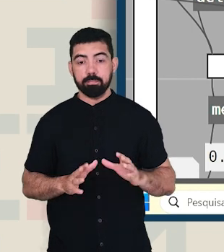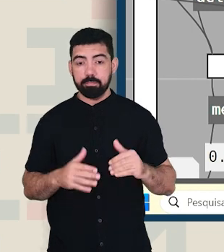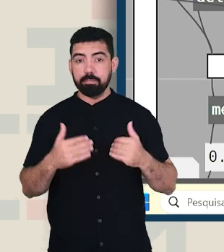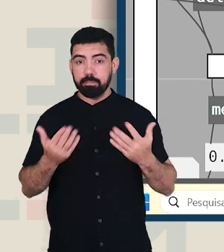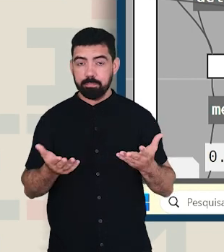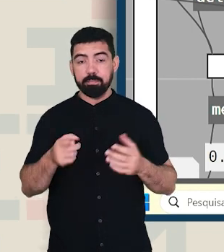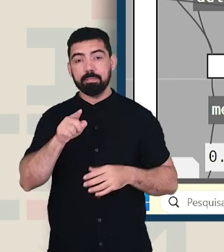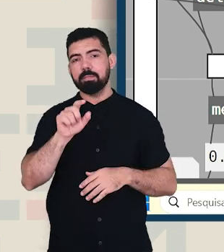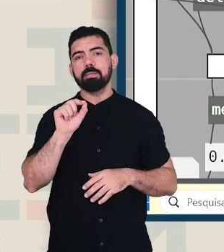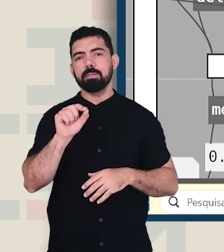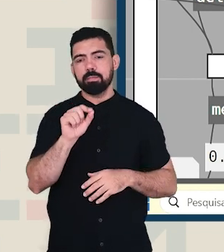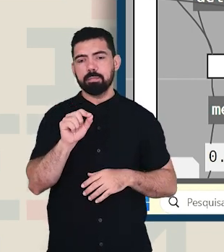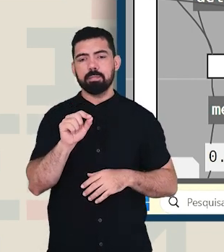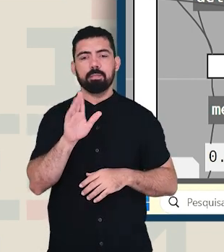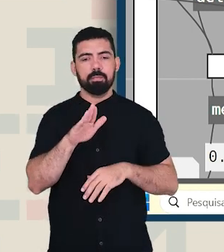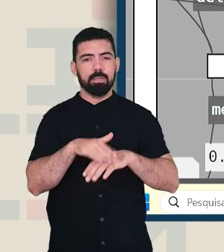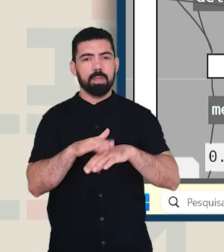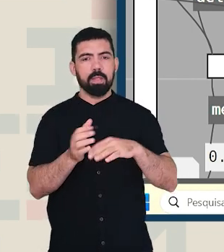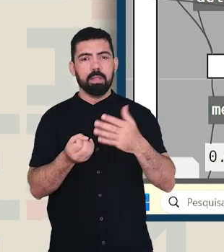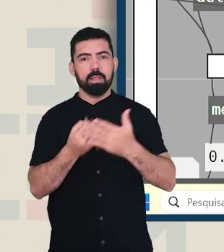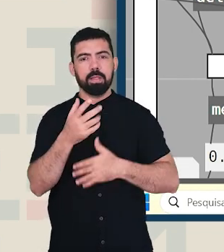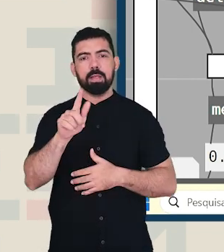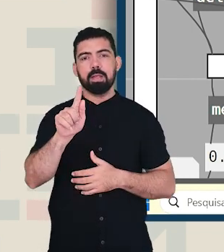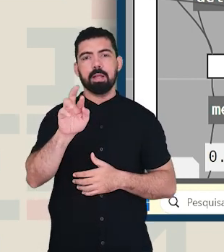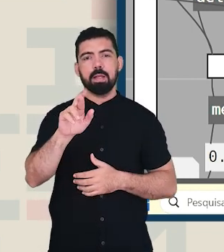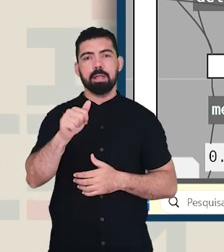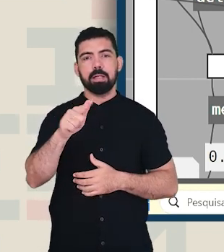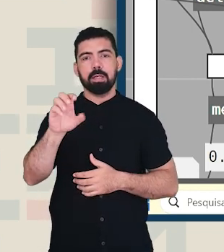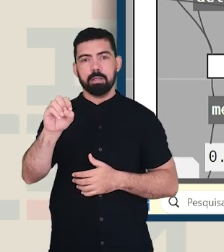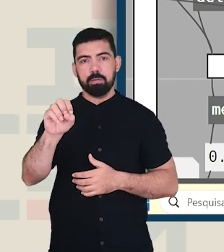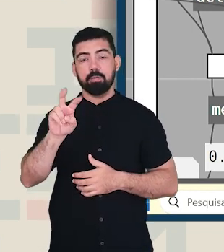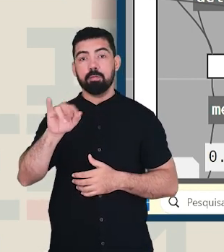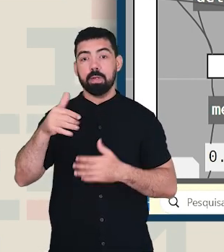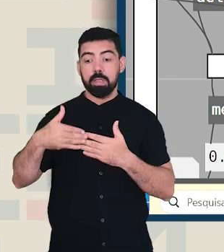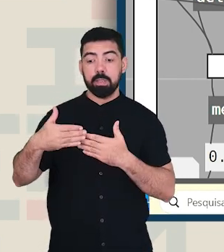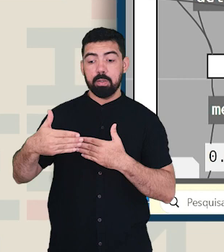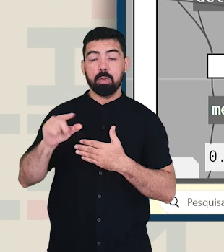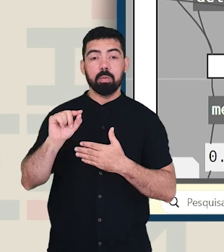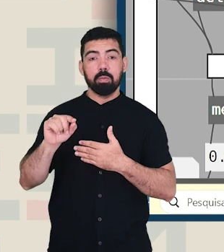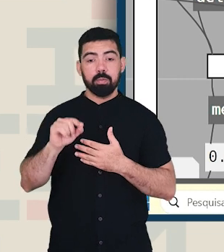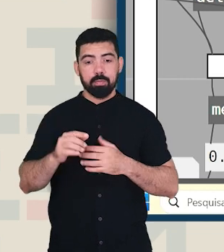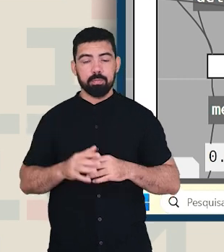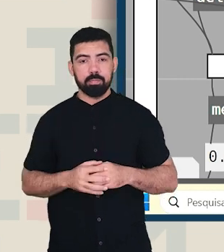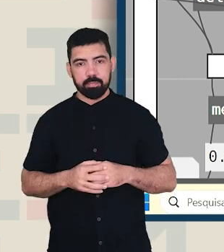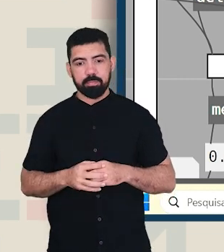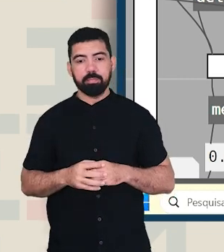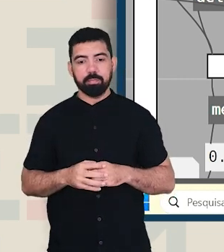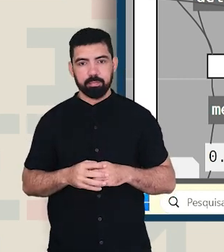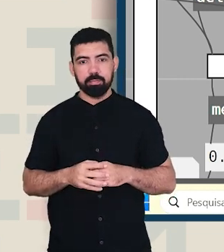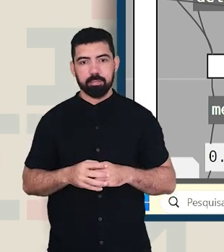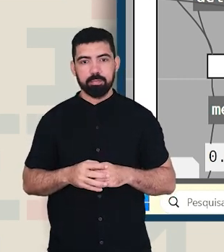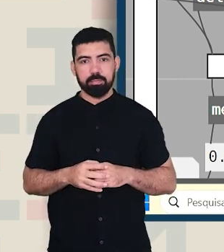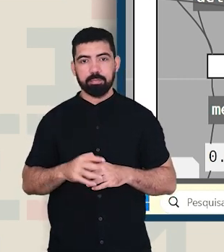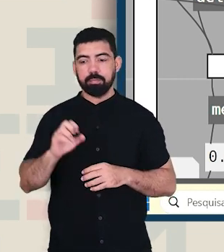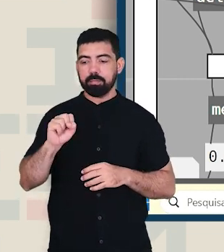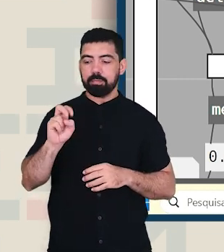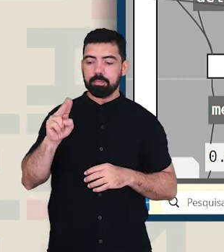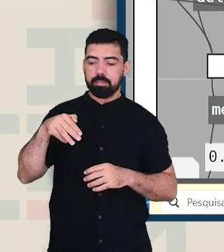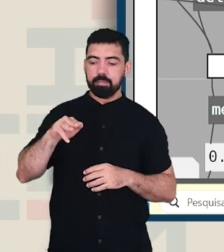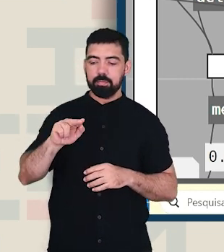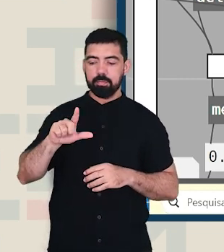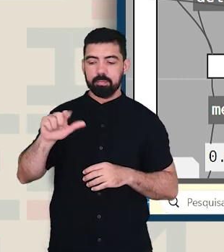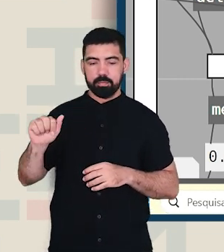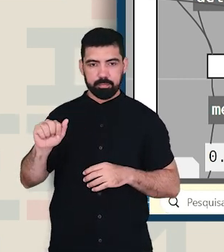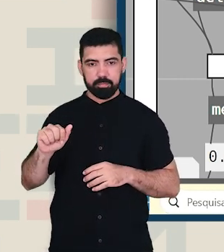Então, essa parte é a construção do grão que vai, então, disparar essa súmula